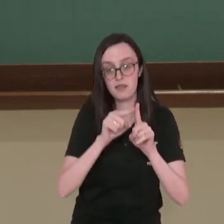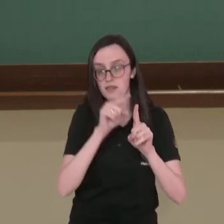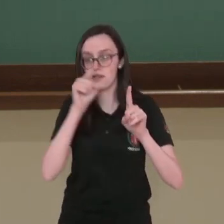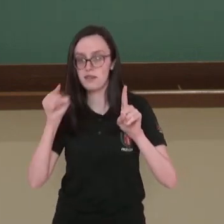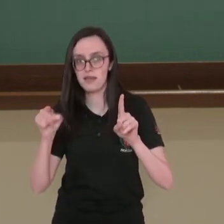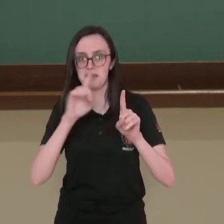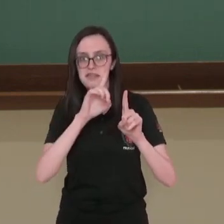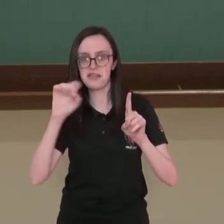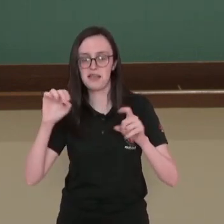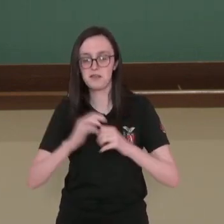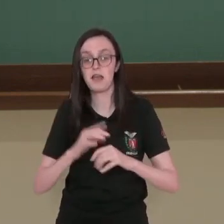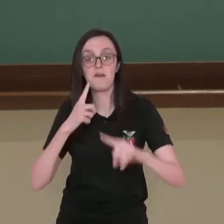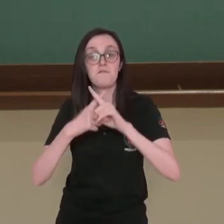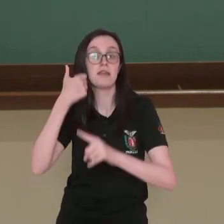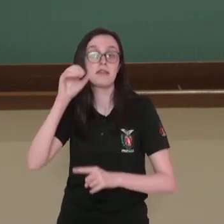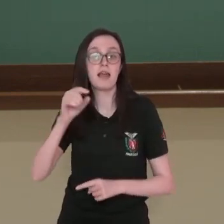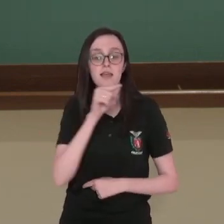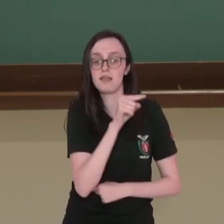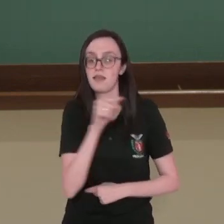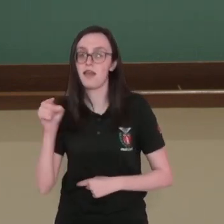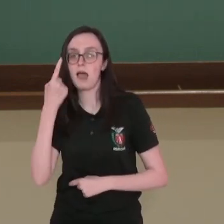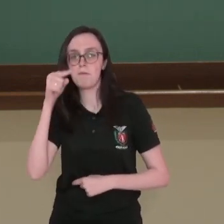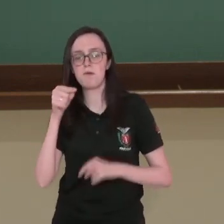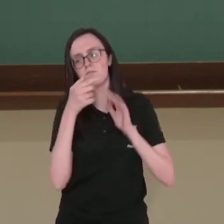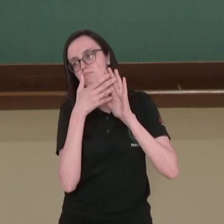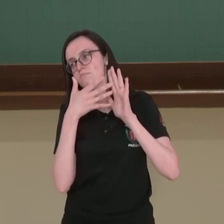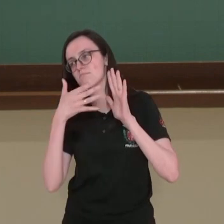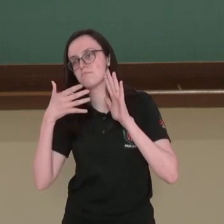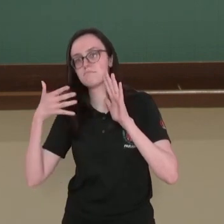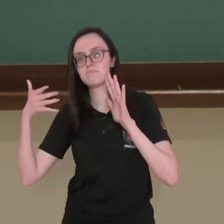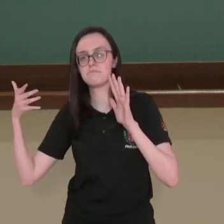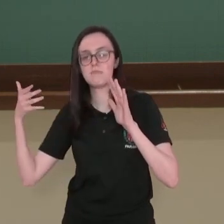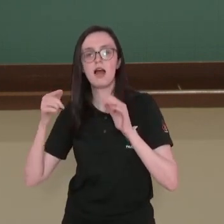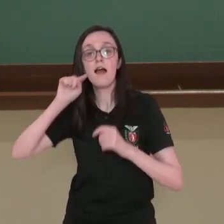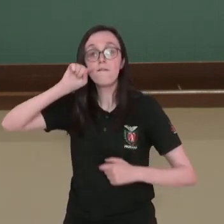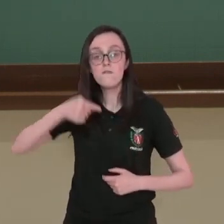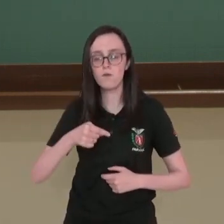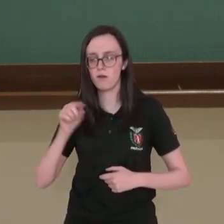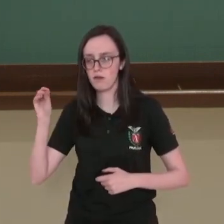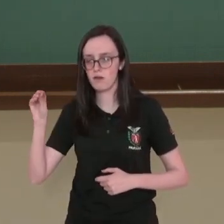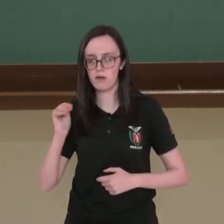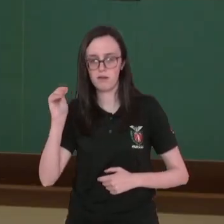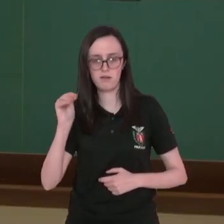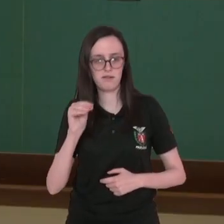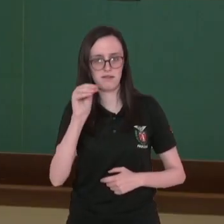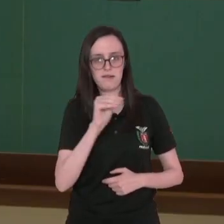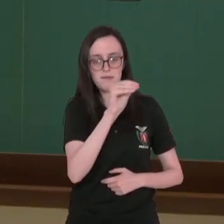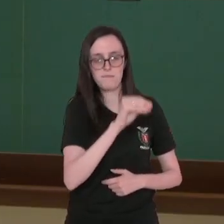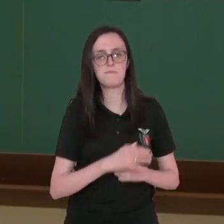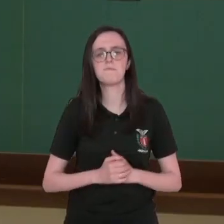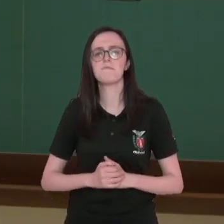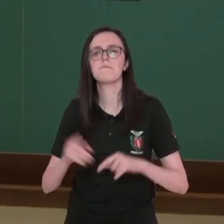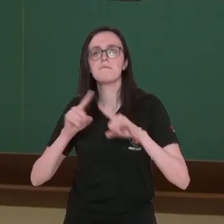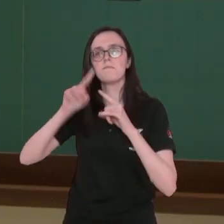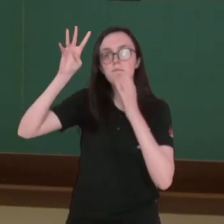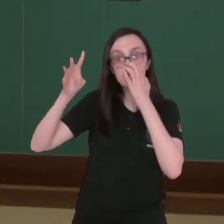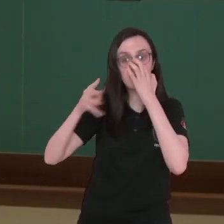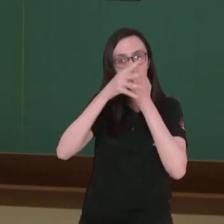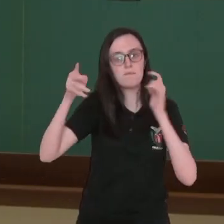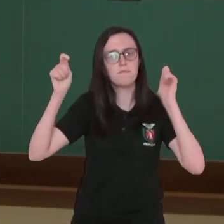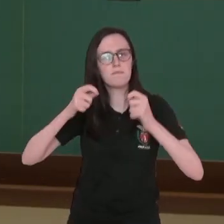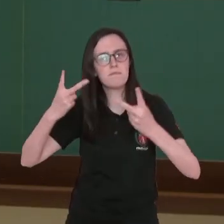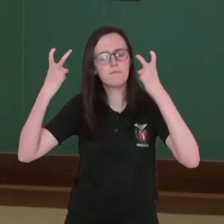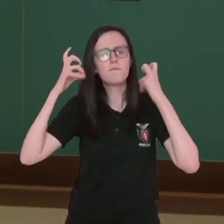outra. Vezes 10 é 1000, assim a vírgula só vai mudando de lugar. De modo que eu posso escrever, pessoal, uma tabelinha, só para